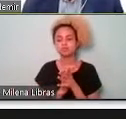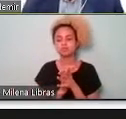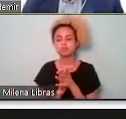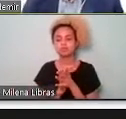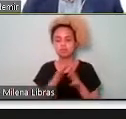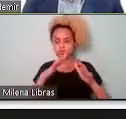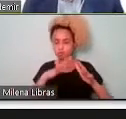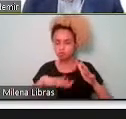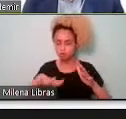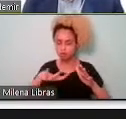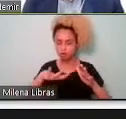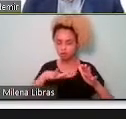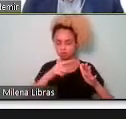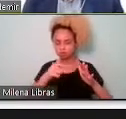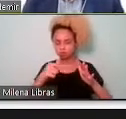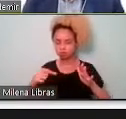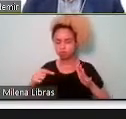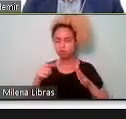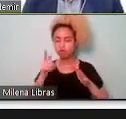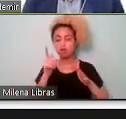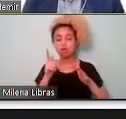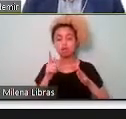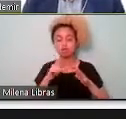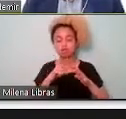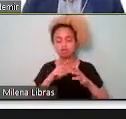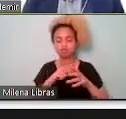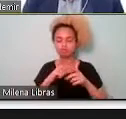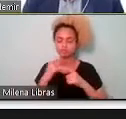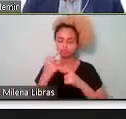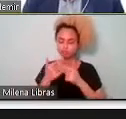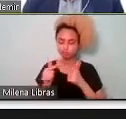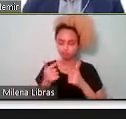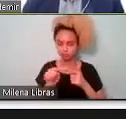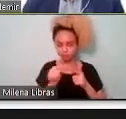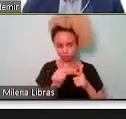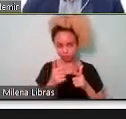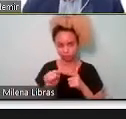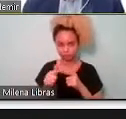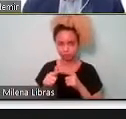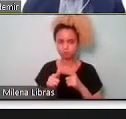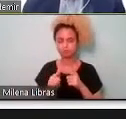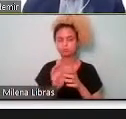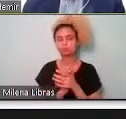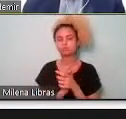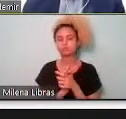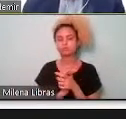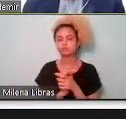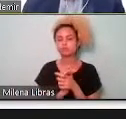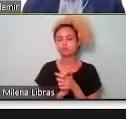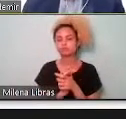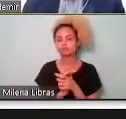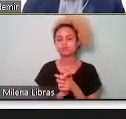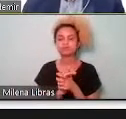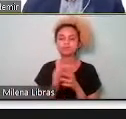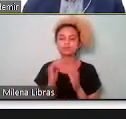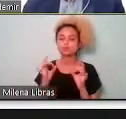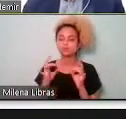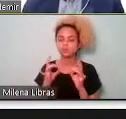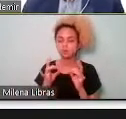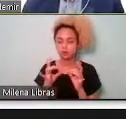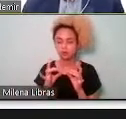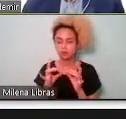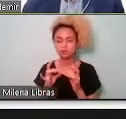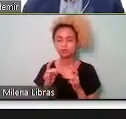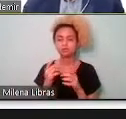de fundação, levou a esse colapso. E a conclusão dos técnicos naquela época foi da